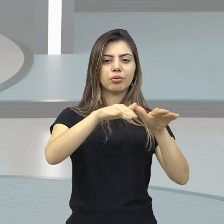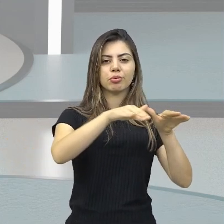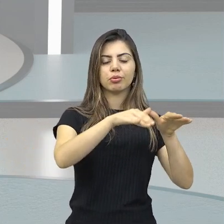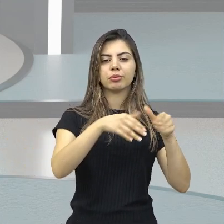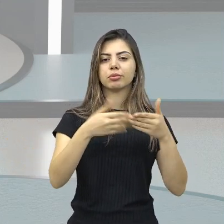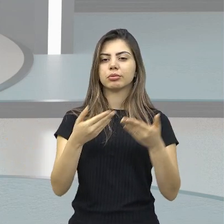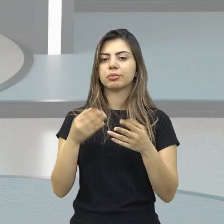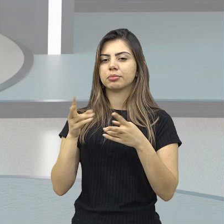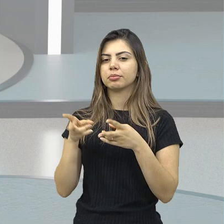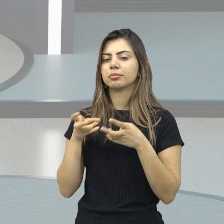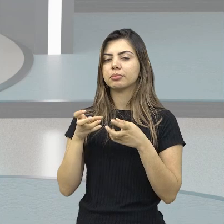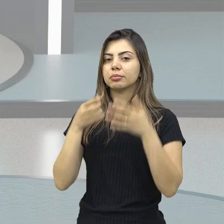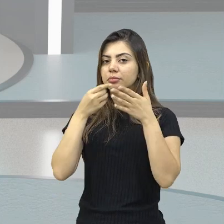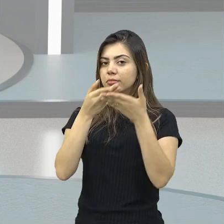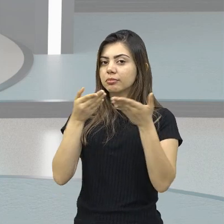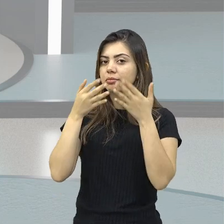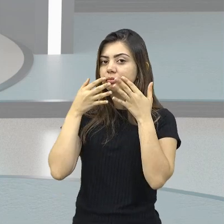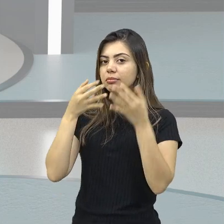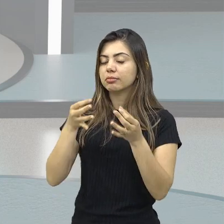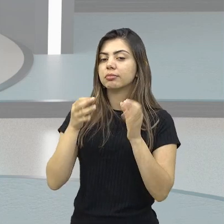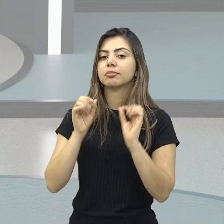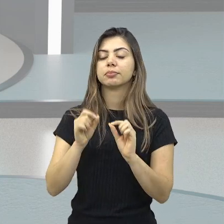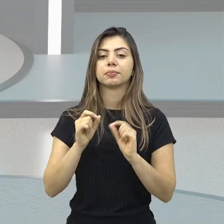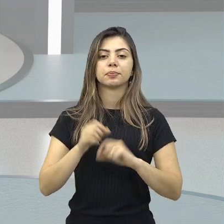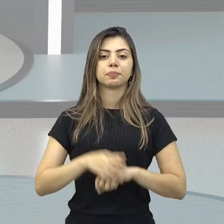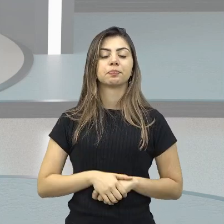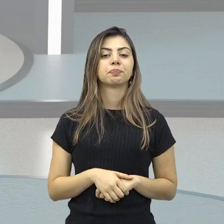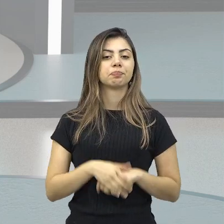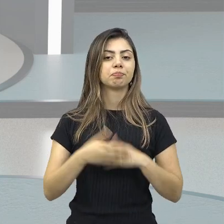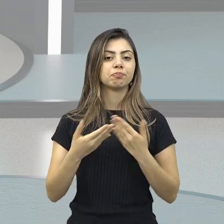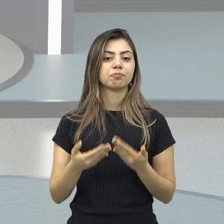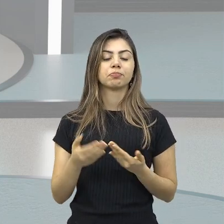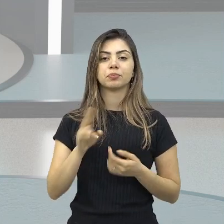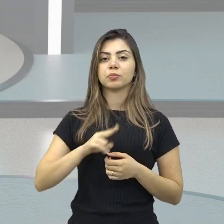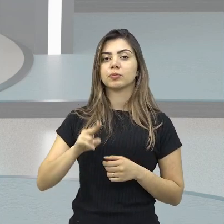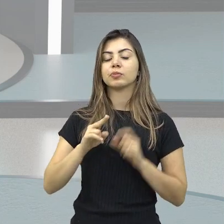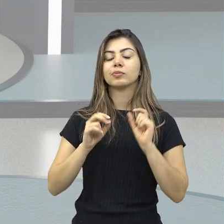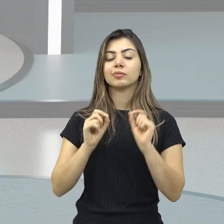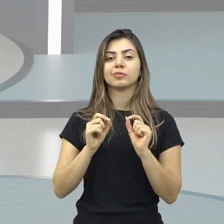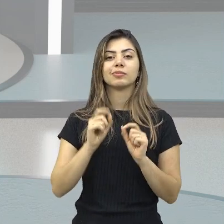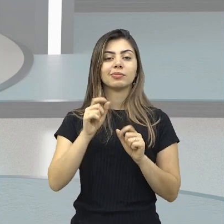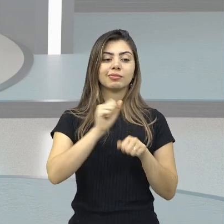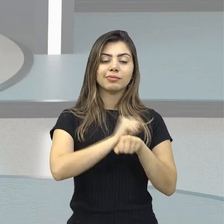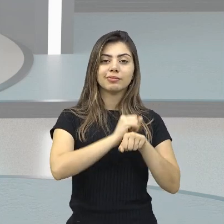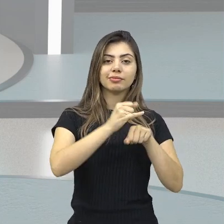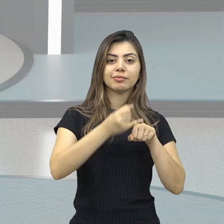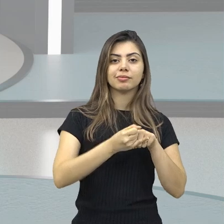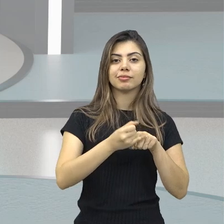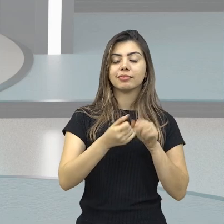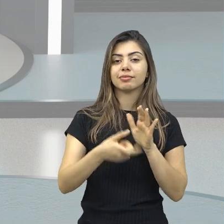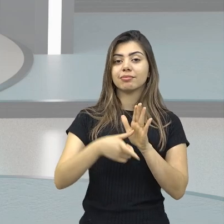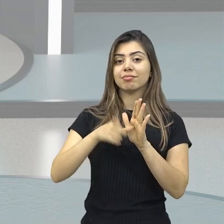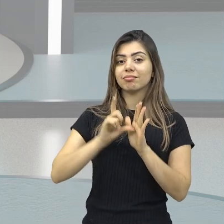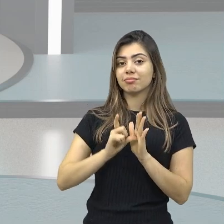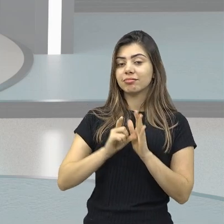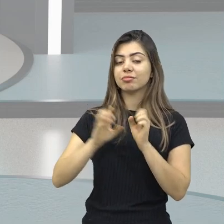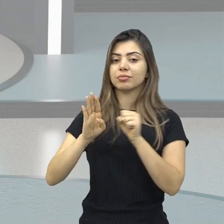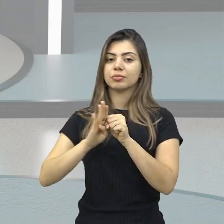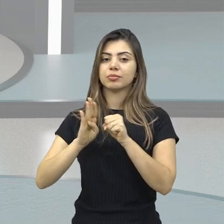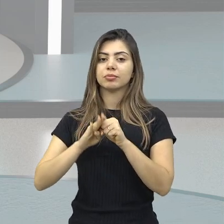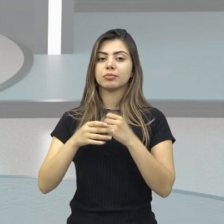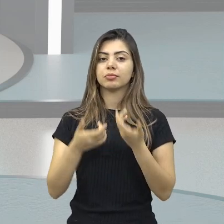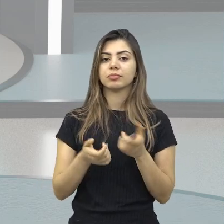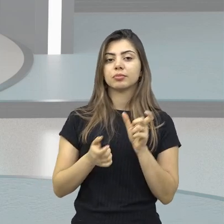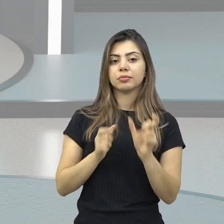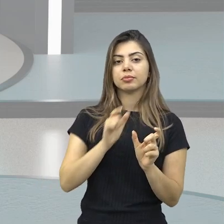atenção aqui, gente, para a situação onde o adjetivo vem antes do substantivo. Então, graceful é o adjetivo, ele está